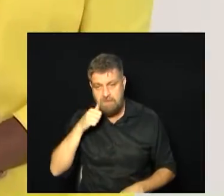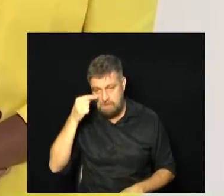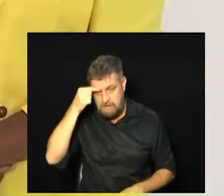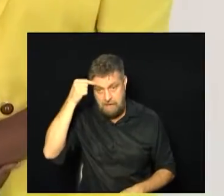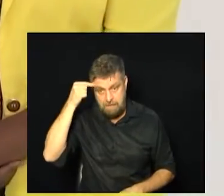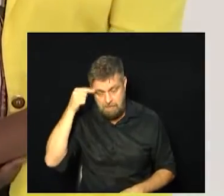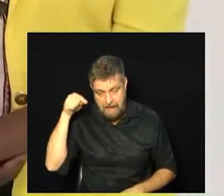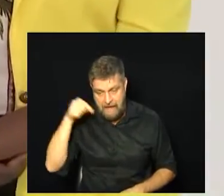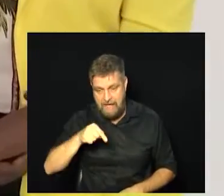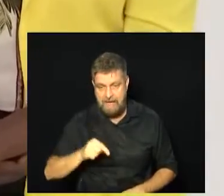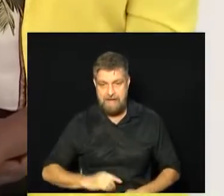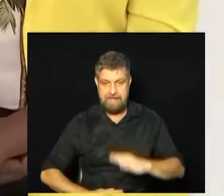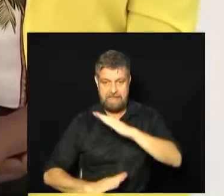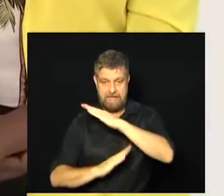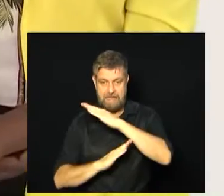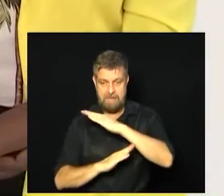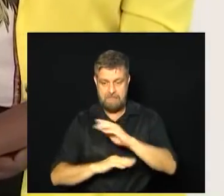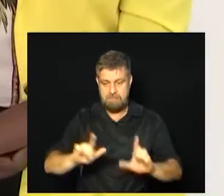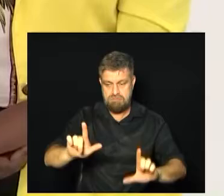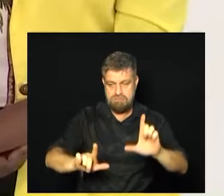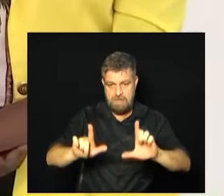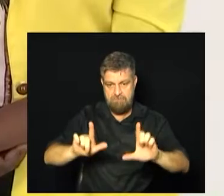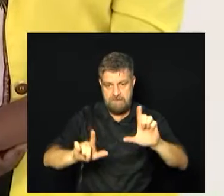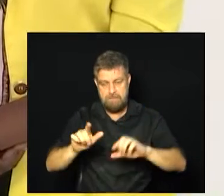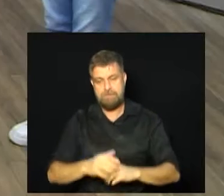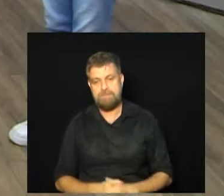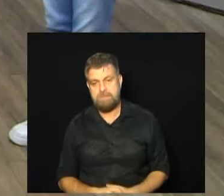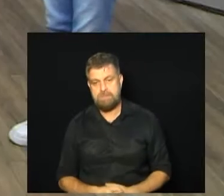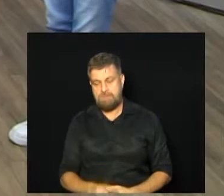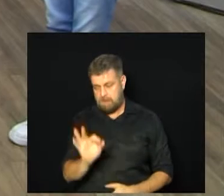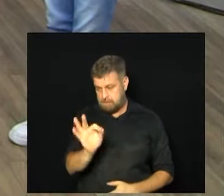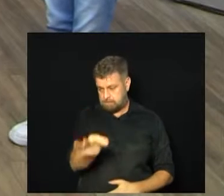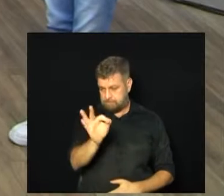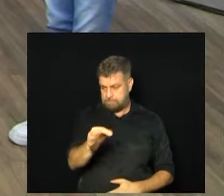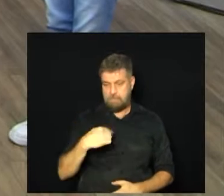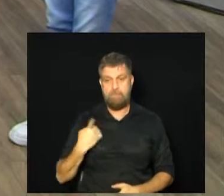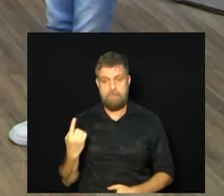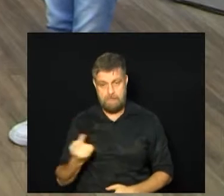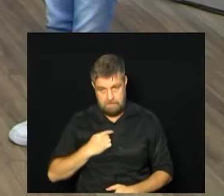estúdio da TV Câmara Campinas. Tá certo, André, a gente